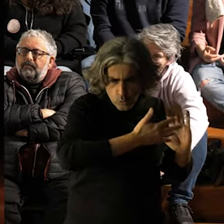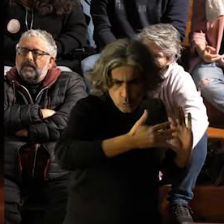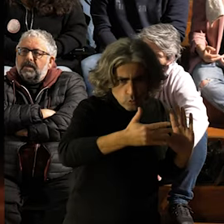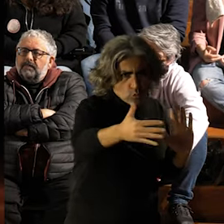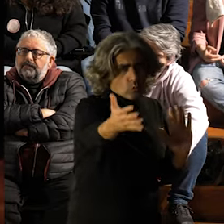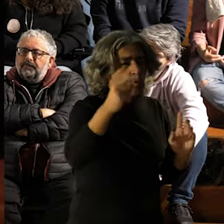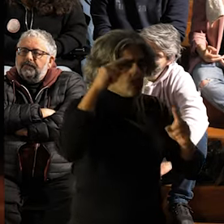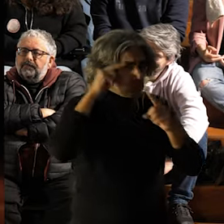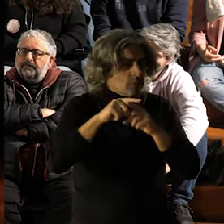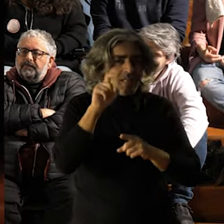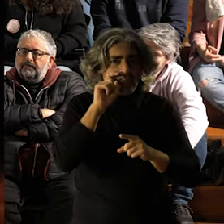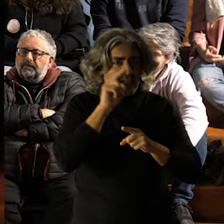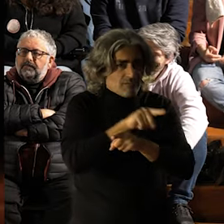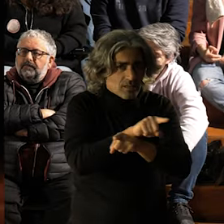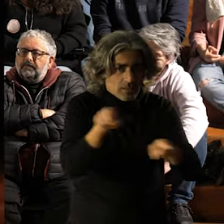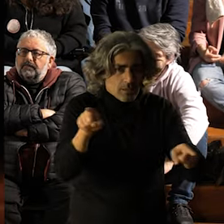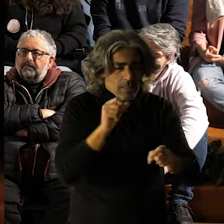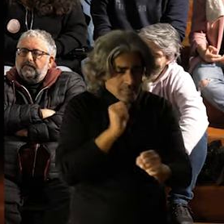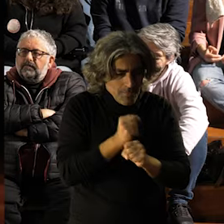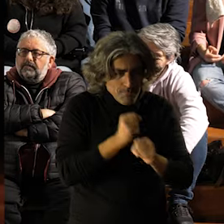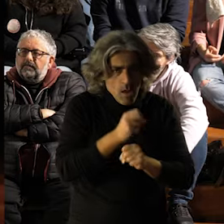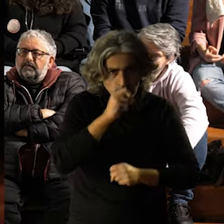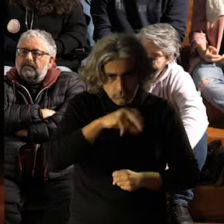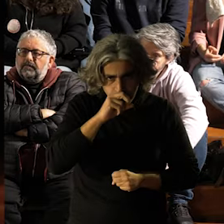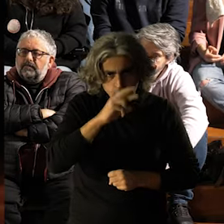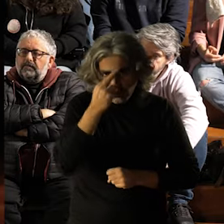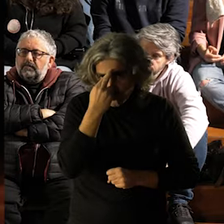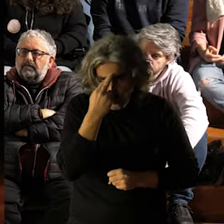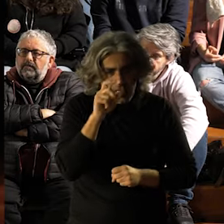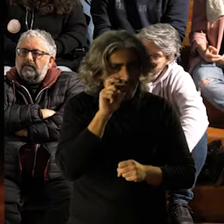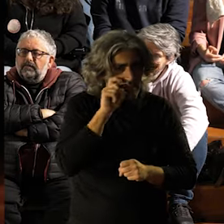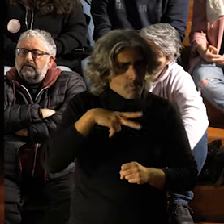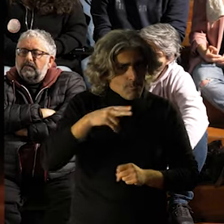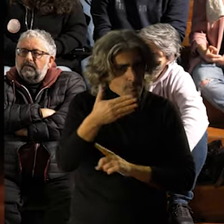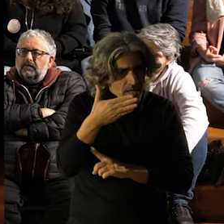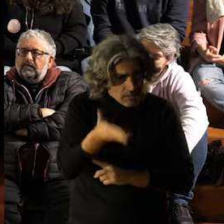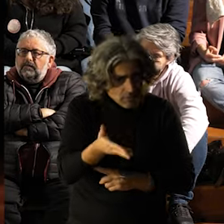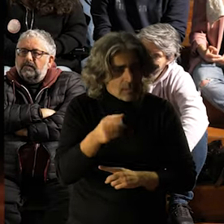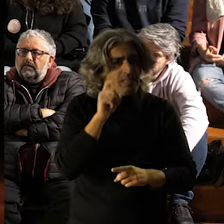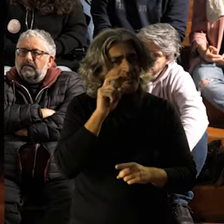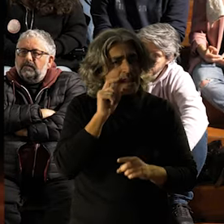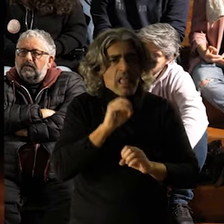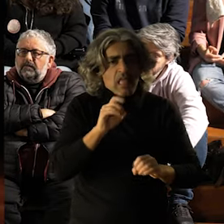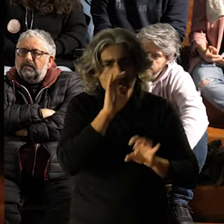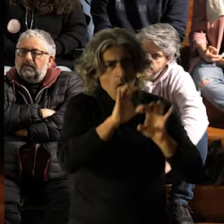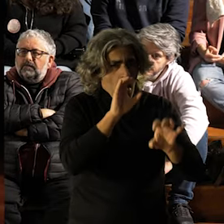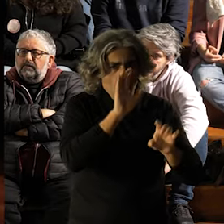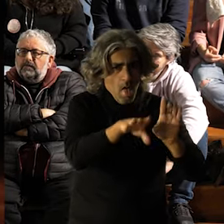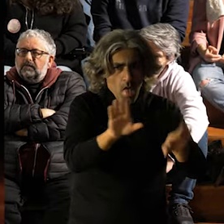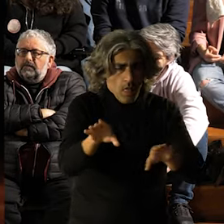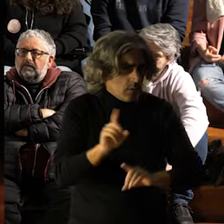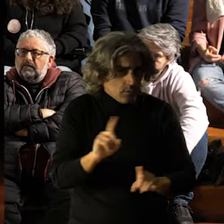todos os dias, para defender quem vive do seu trabalho, para defender este país, para não deixar que ninguém seja humilhado,